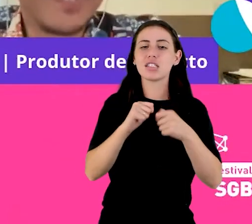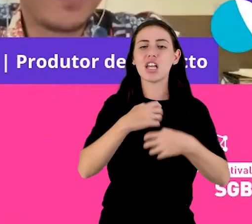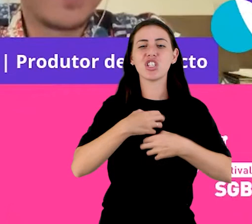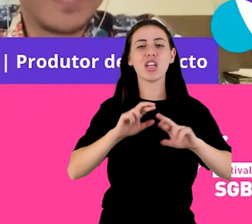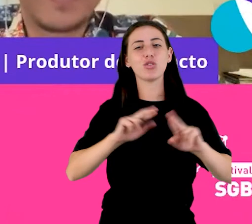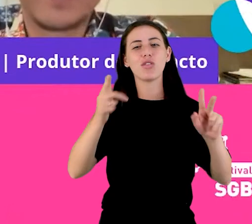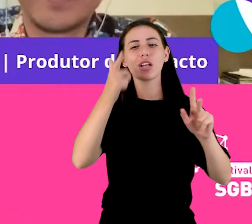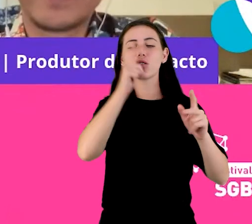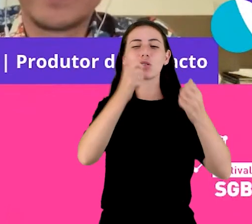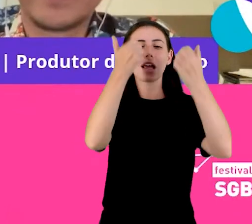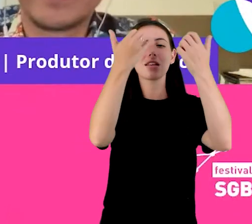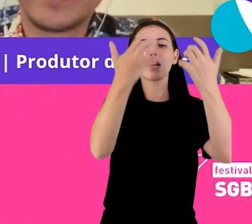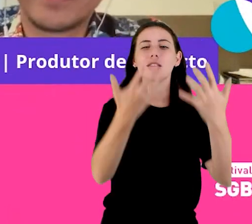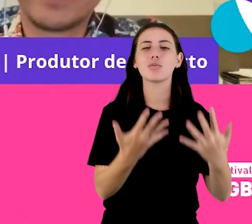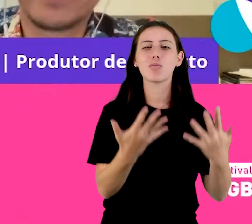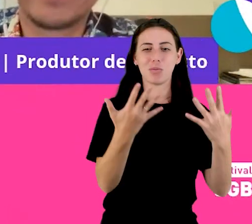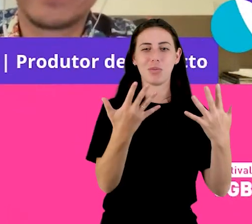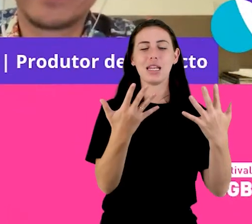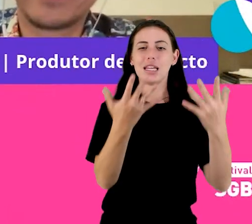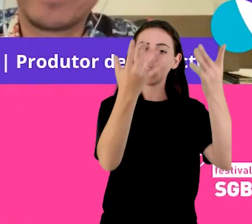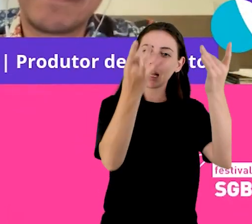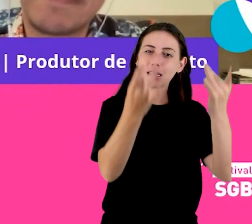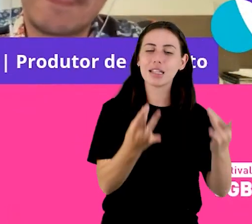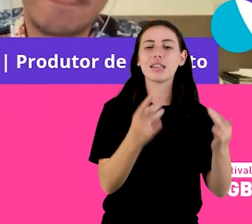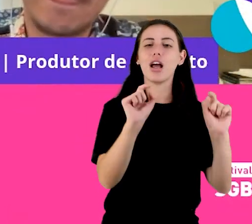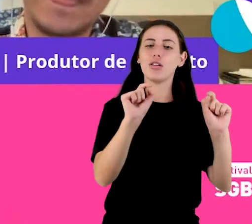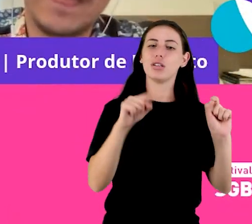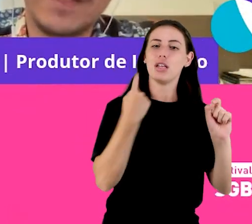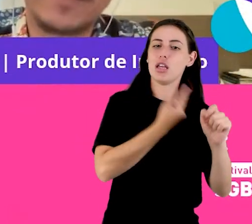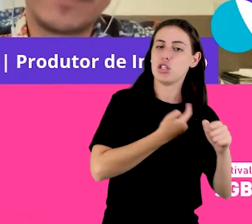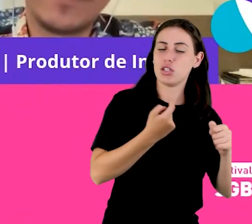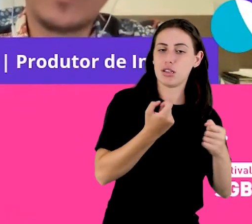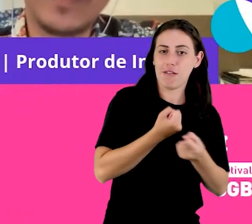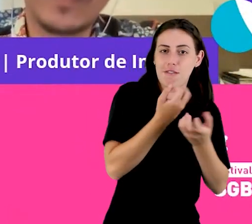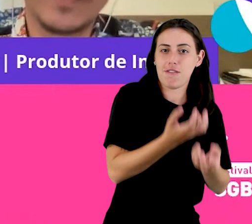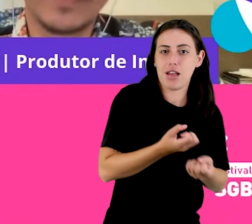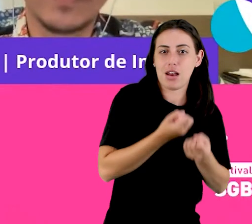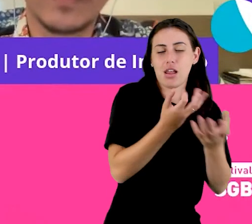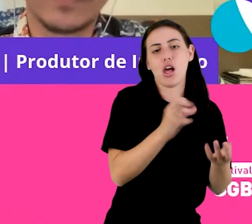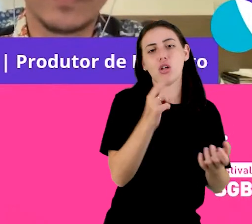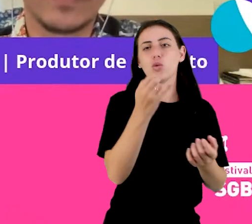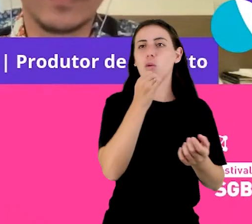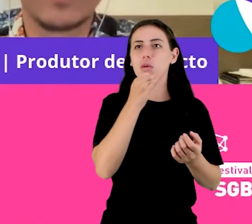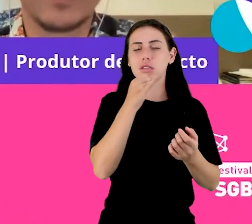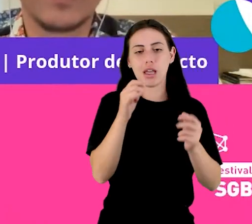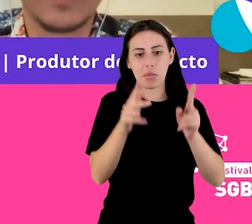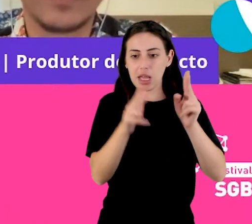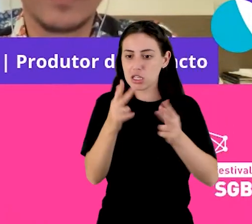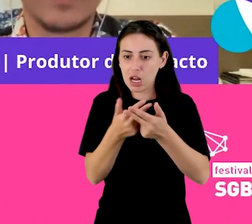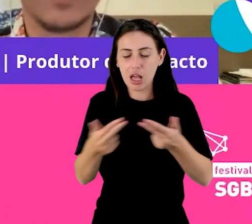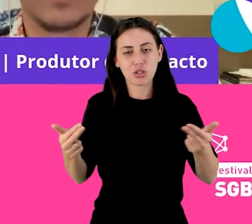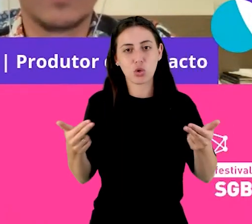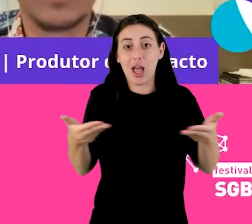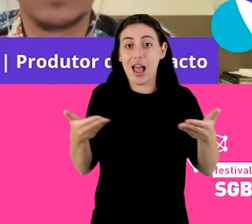está perguntando aqui, Rodrigo, qual que é o próximo passo na estratégia de divulgação na estratégia de divulgação,